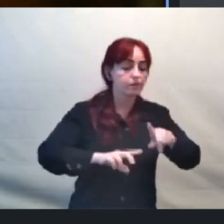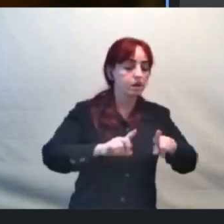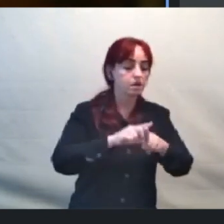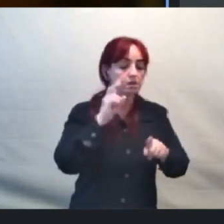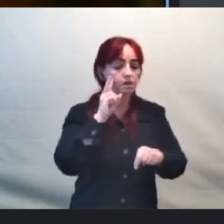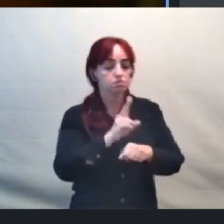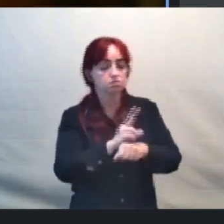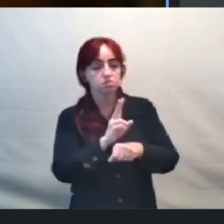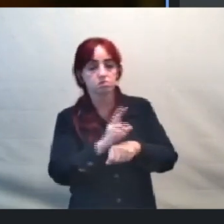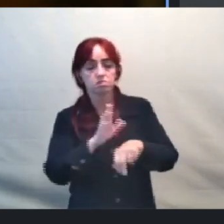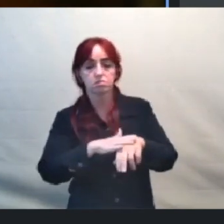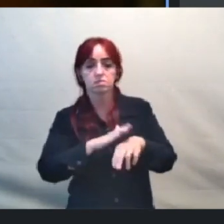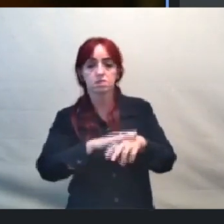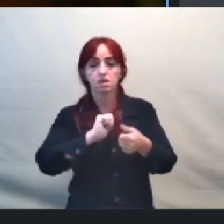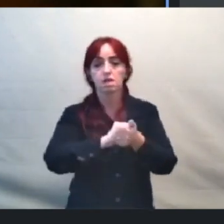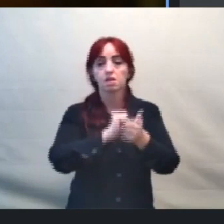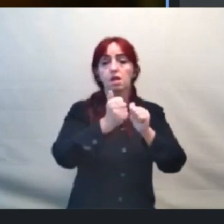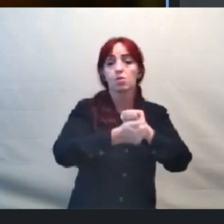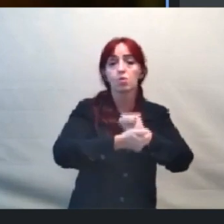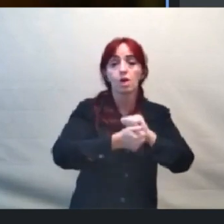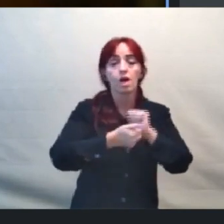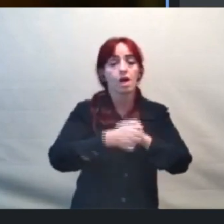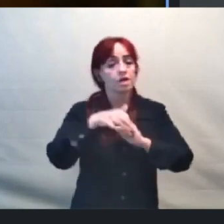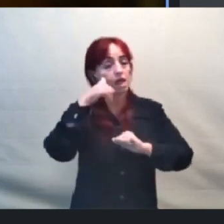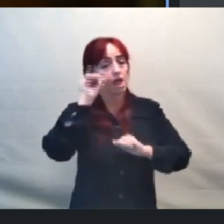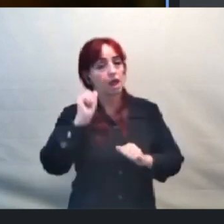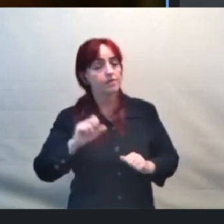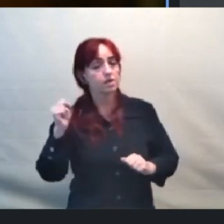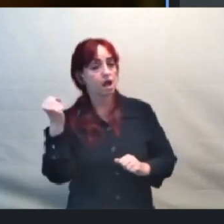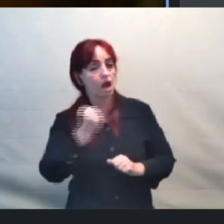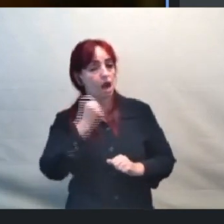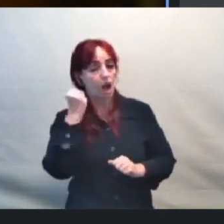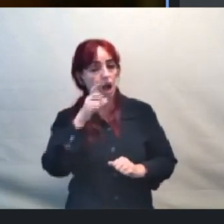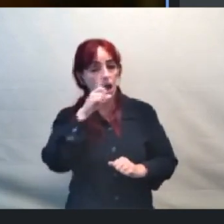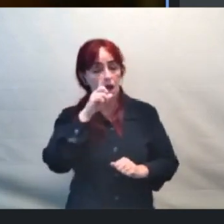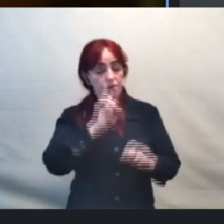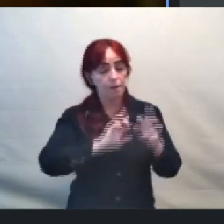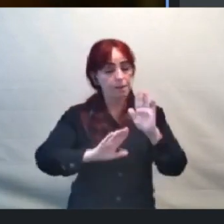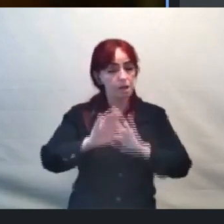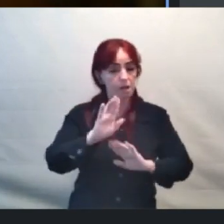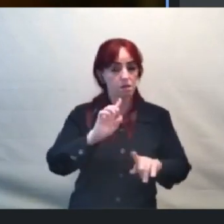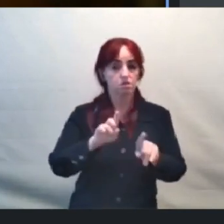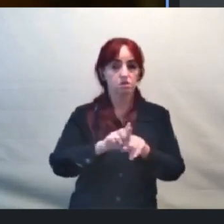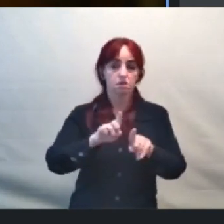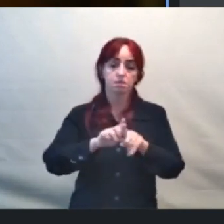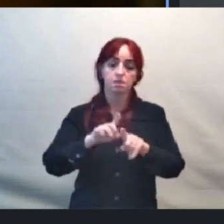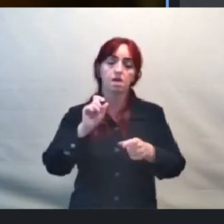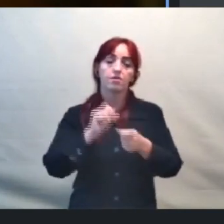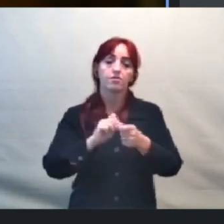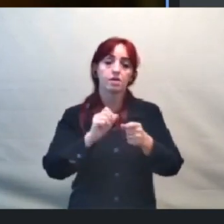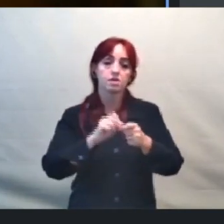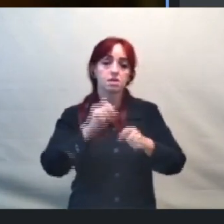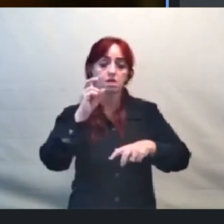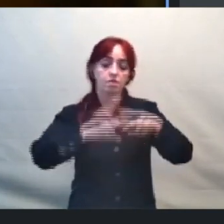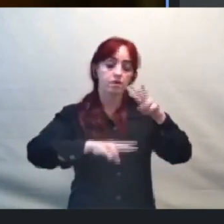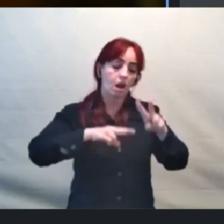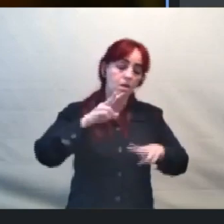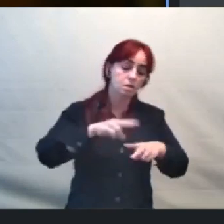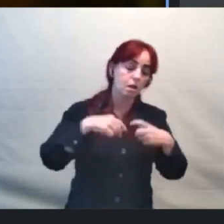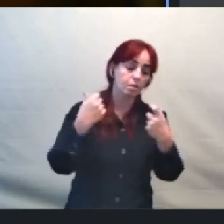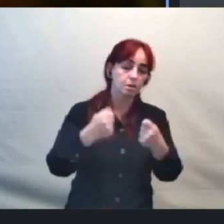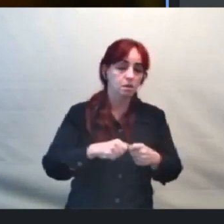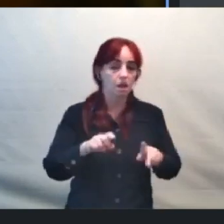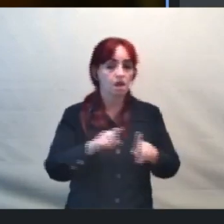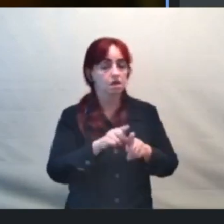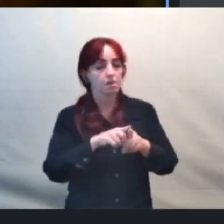mais adequada, evitando um agravamento do quadro, né? Assim, fazendo as medidas necessárias, a hidratação, que é